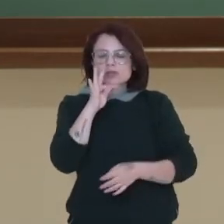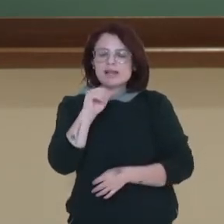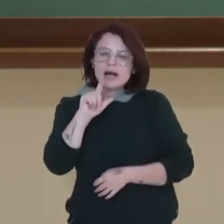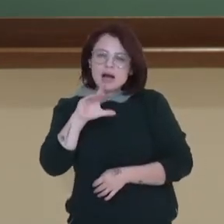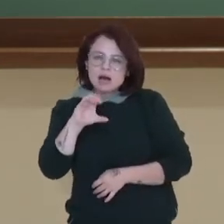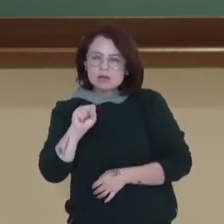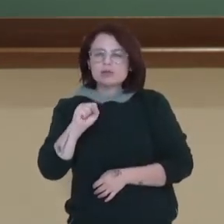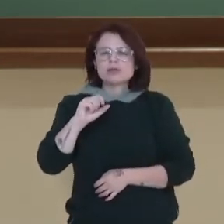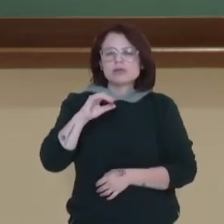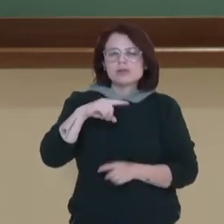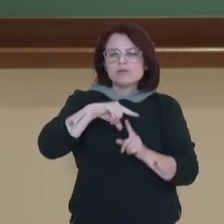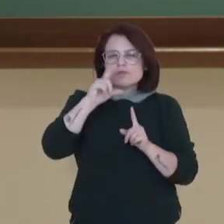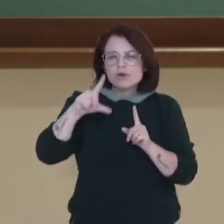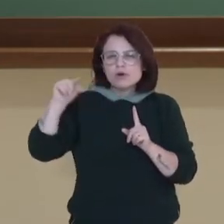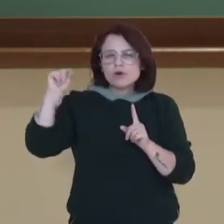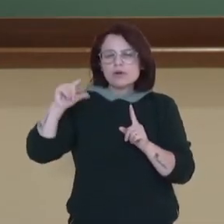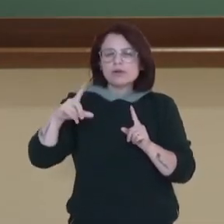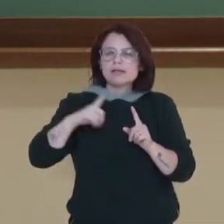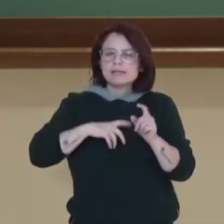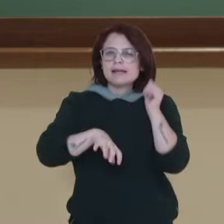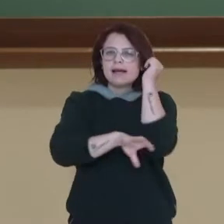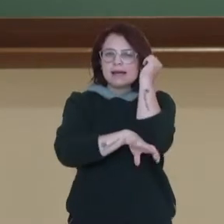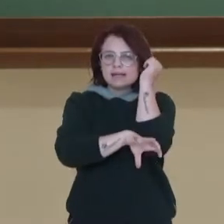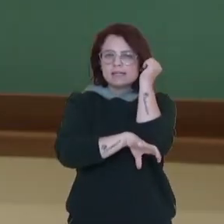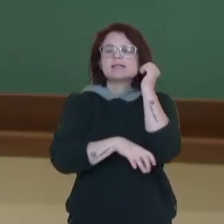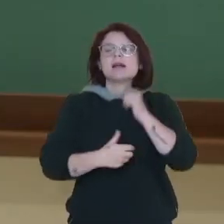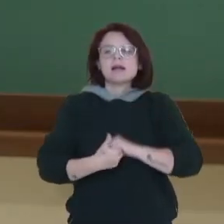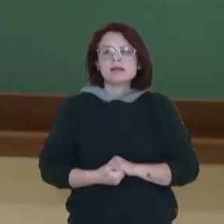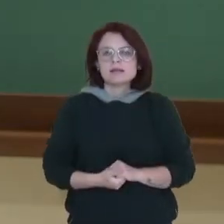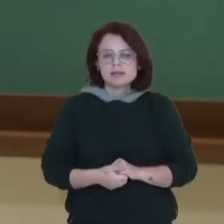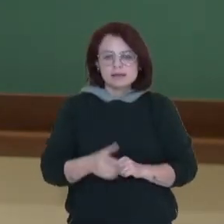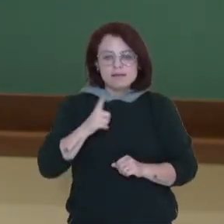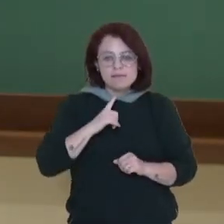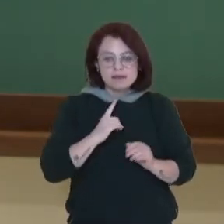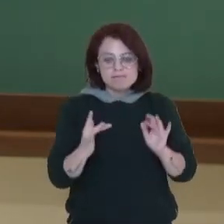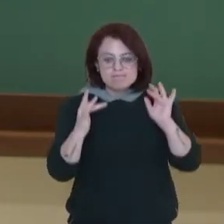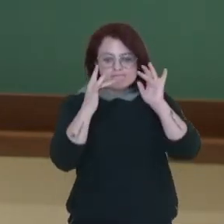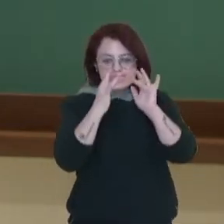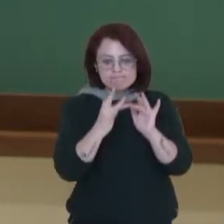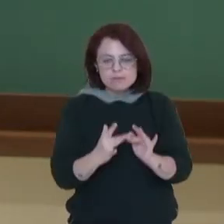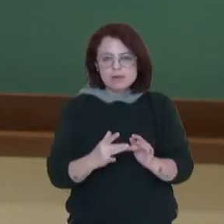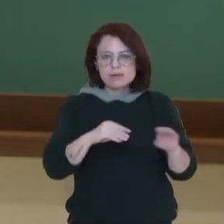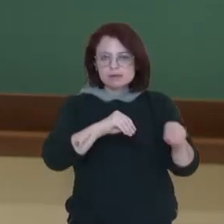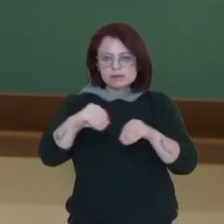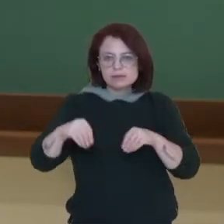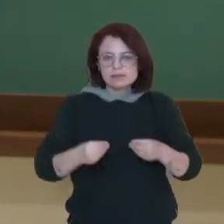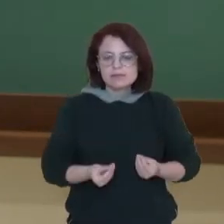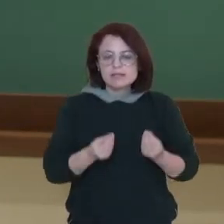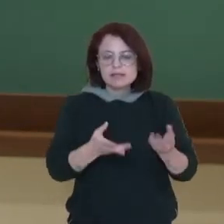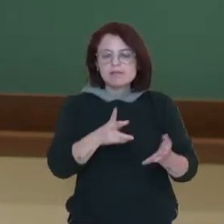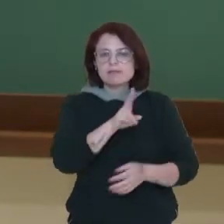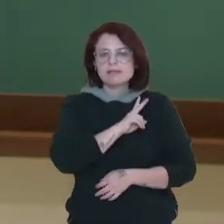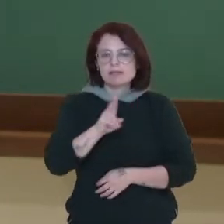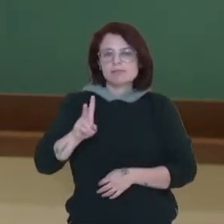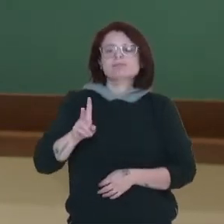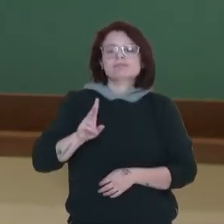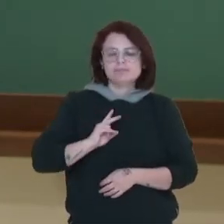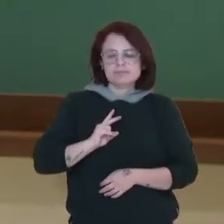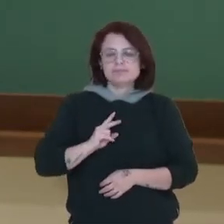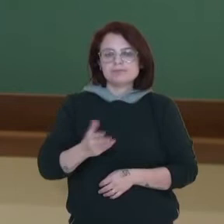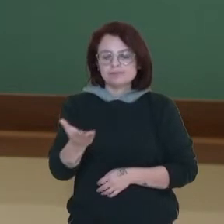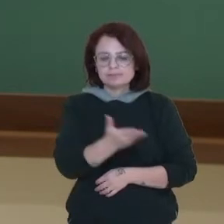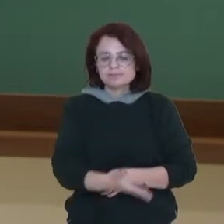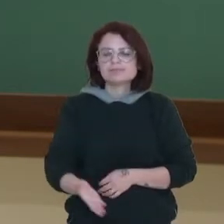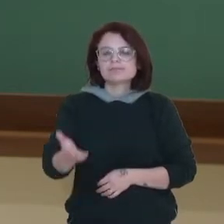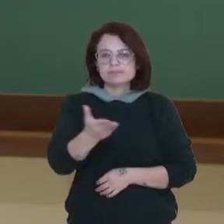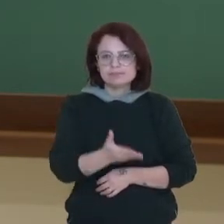folhas, etc., até restos de raízes que vão entrar em decomposição e vão devolver para o solo os nutrientes que eles